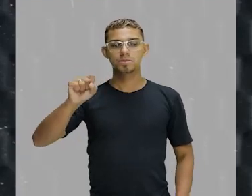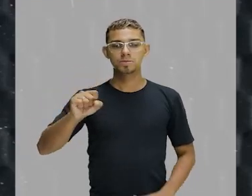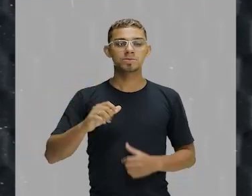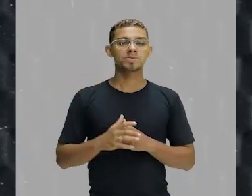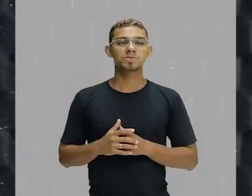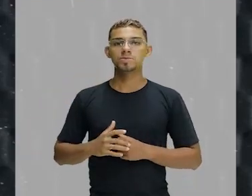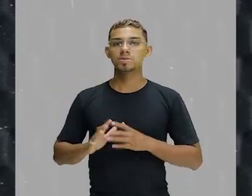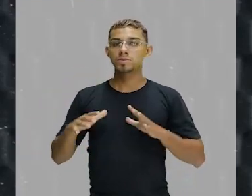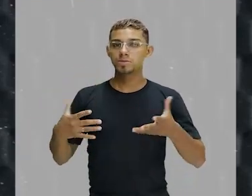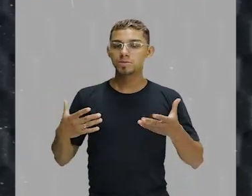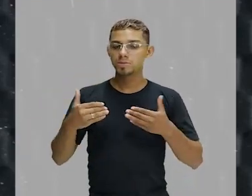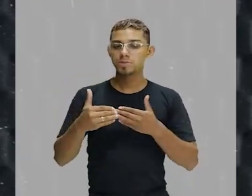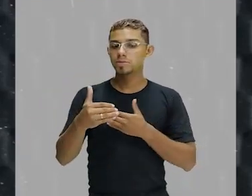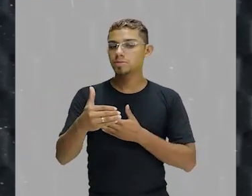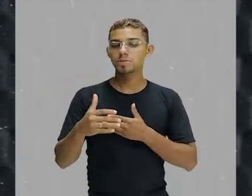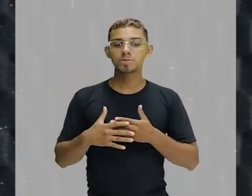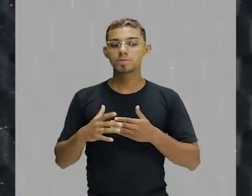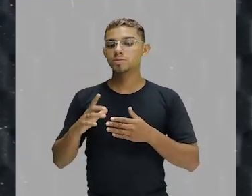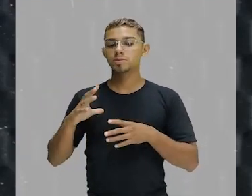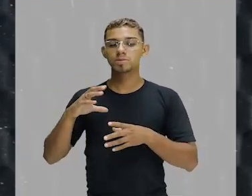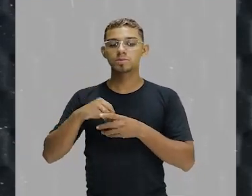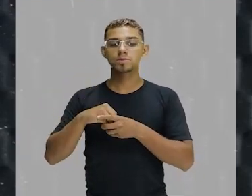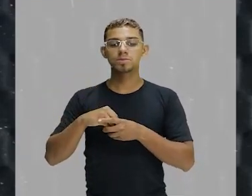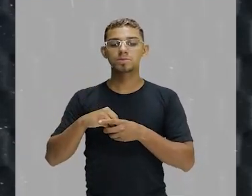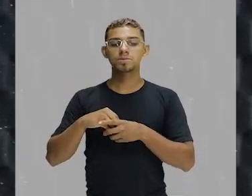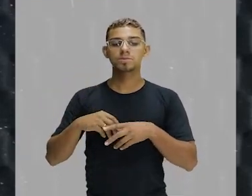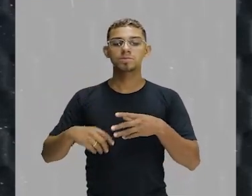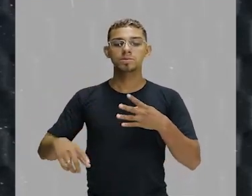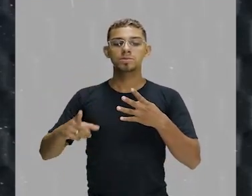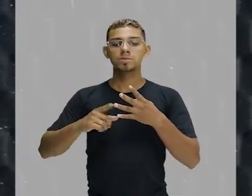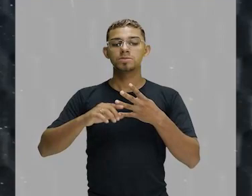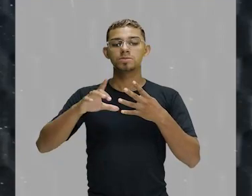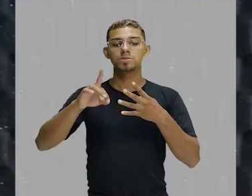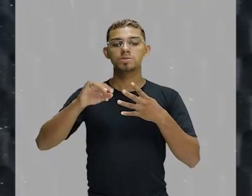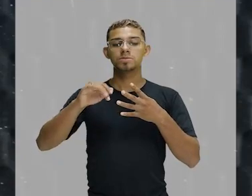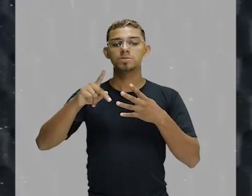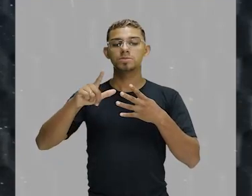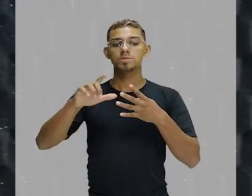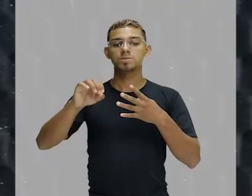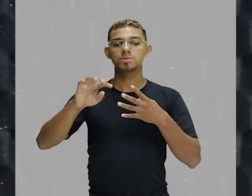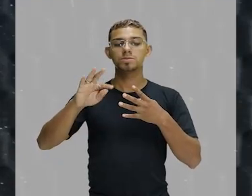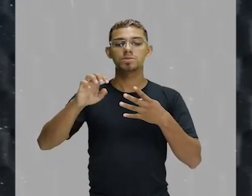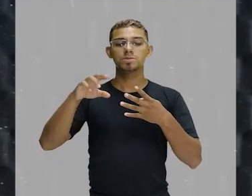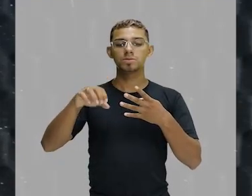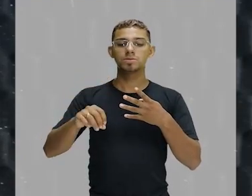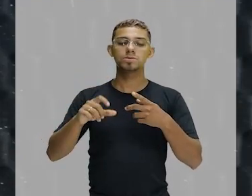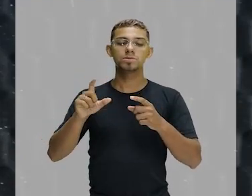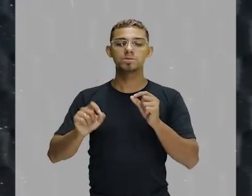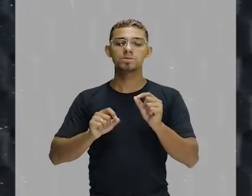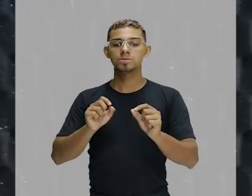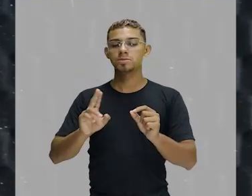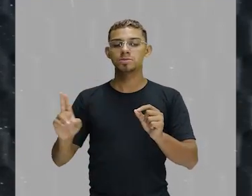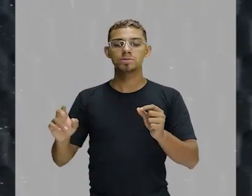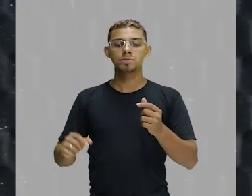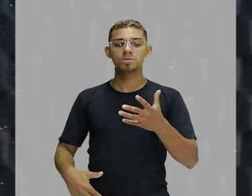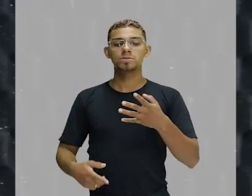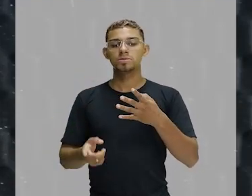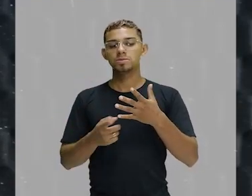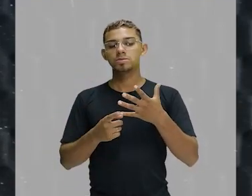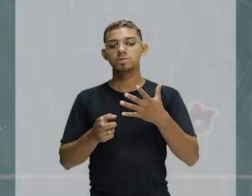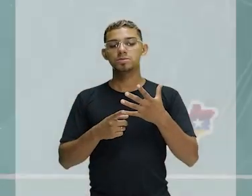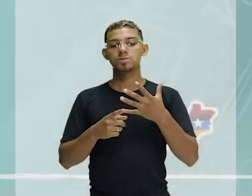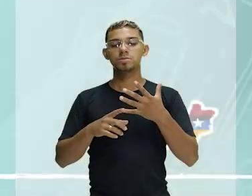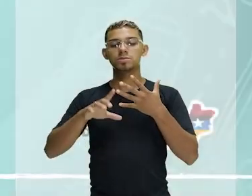quiasmas. Então, durante o diplóteno, os quiasmas ficarão visíveis. Então, perceba agora que depois do diplóteno nós temos